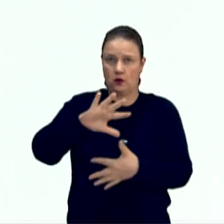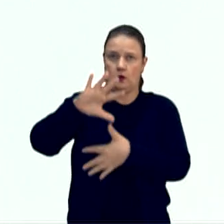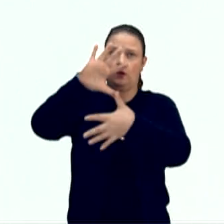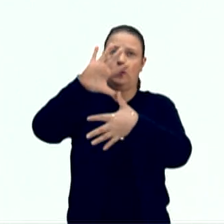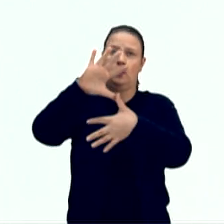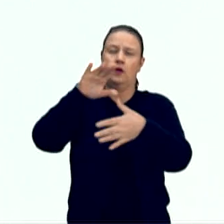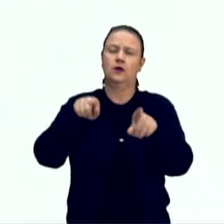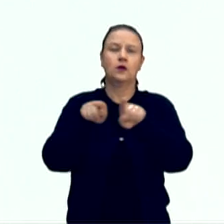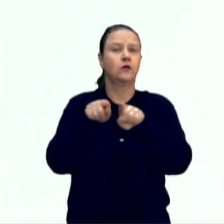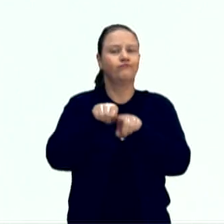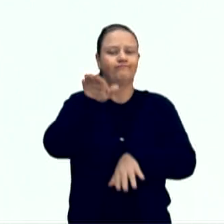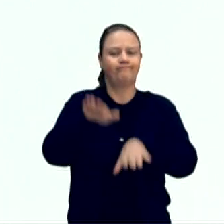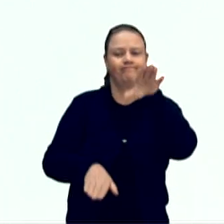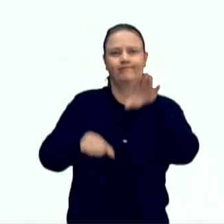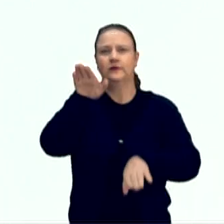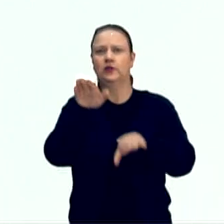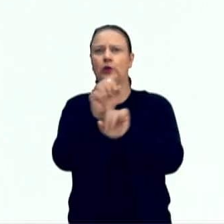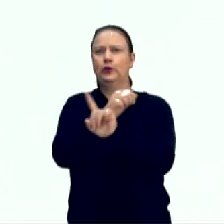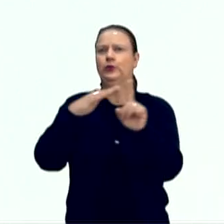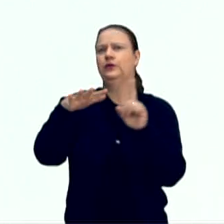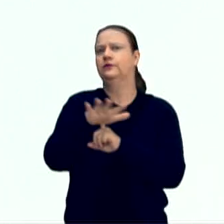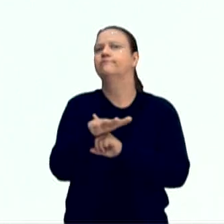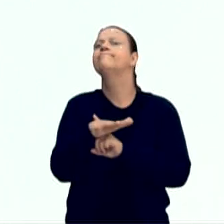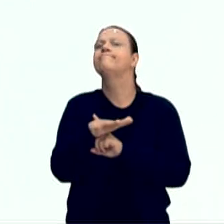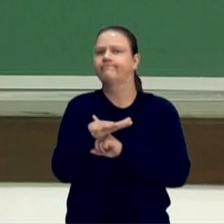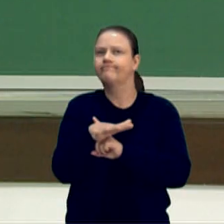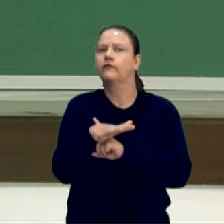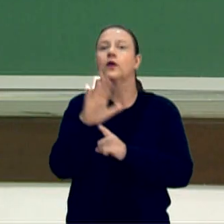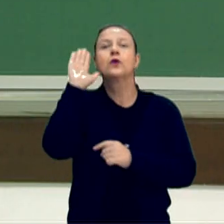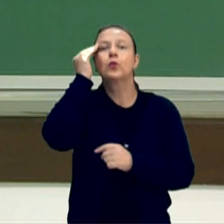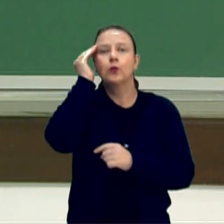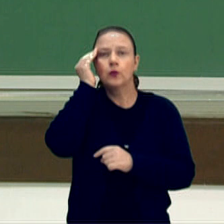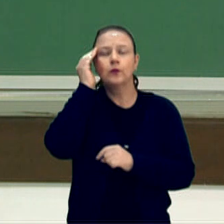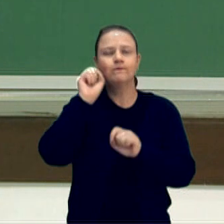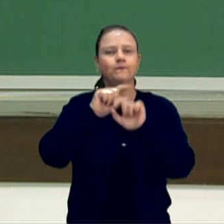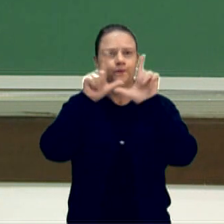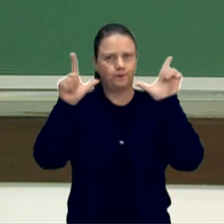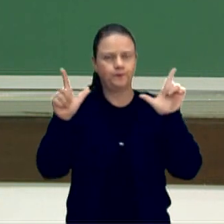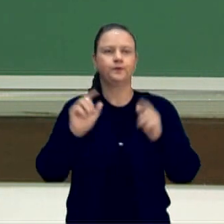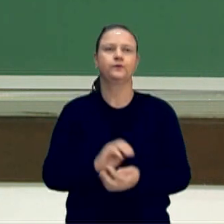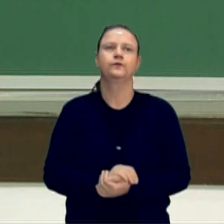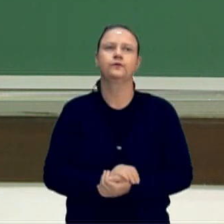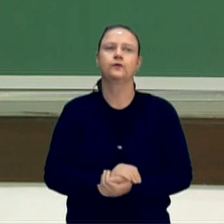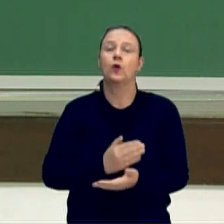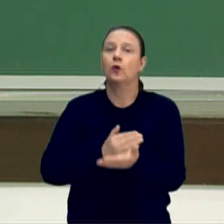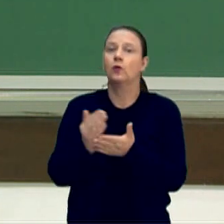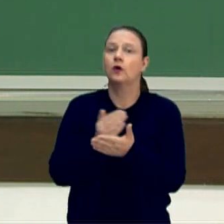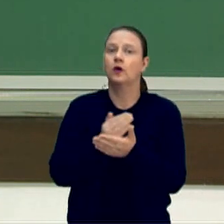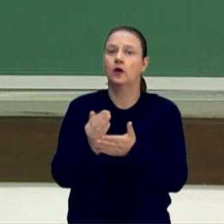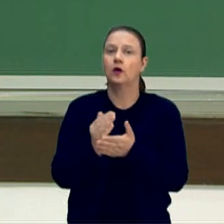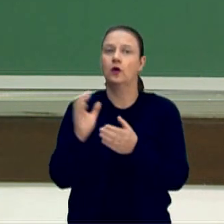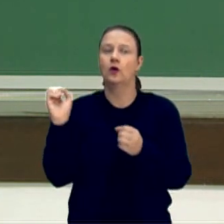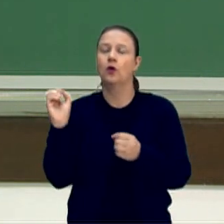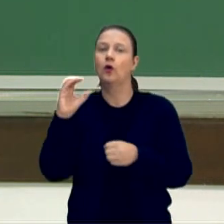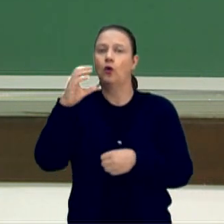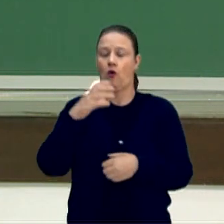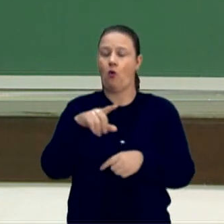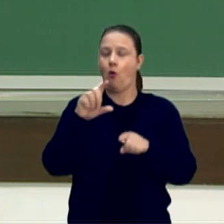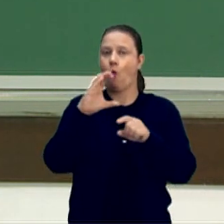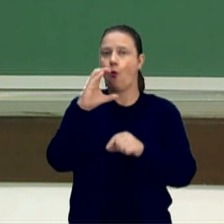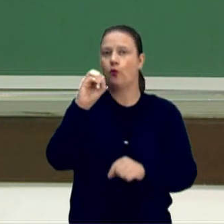desigualdades socioeconômicas. E vamos tentar entender um pouquinho mais sobre isso aí. Começando pela herança colonial. Repare